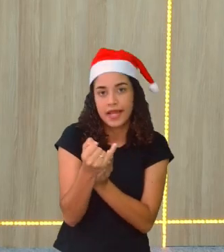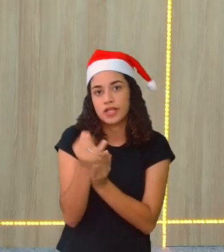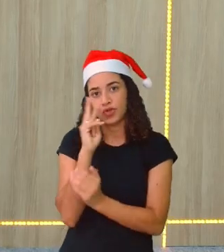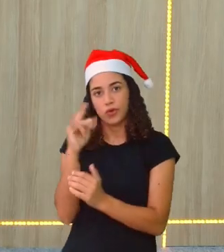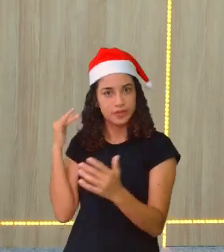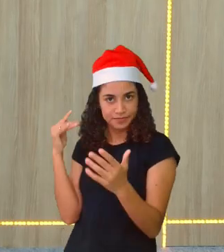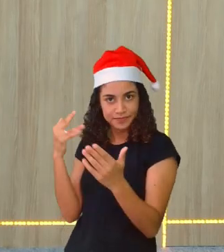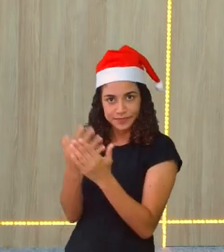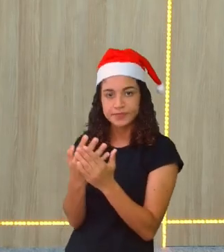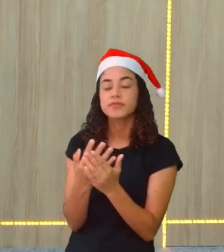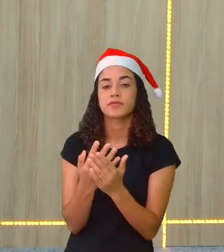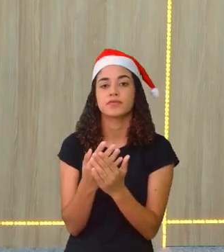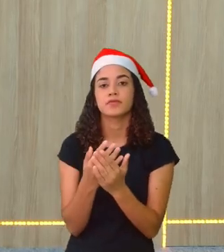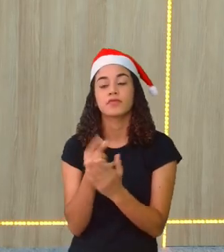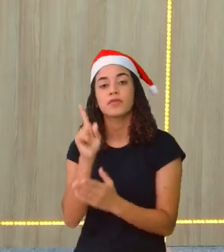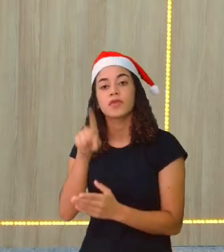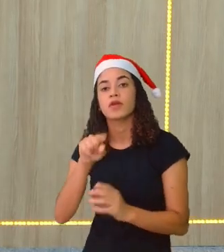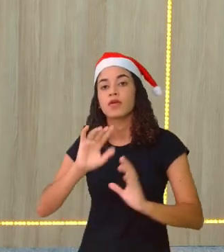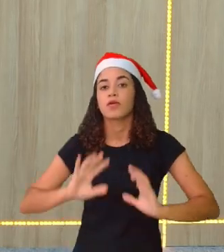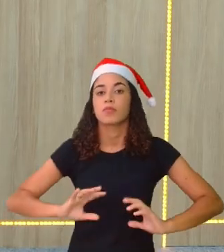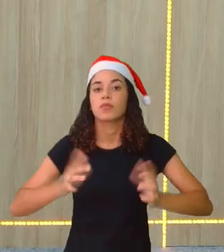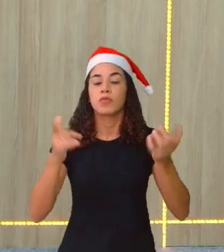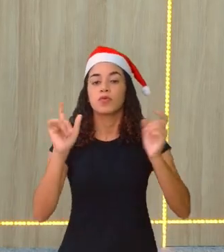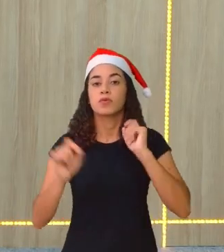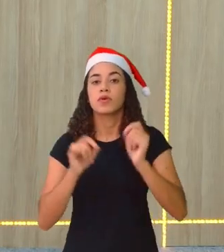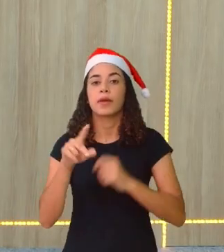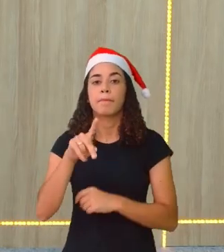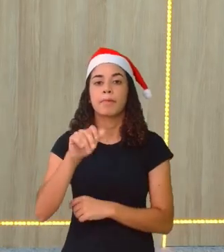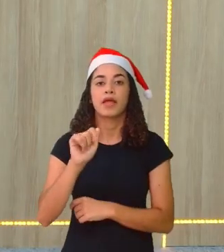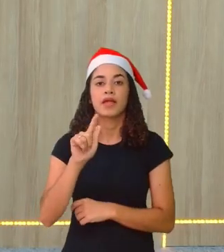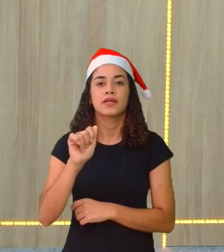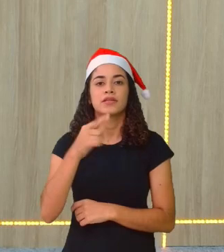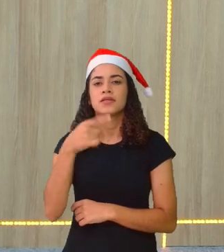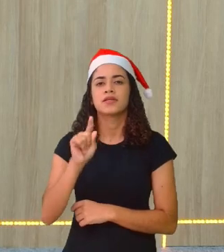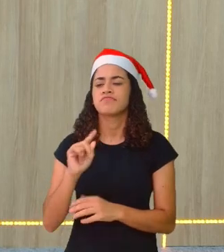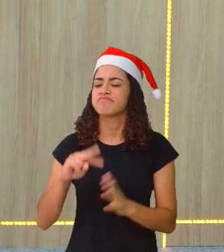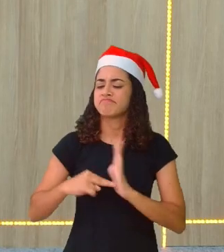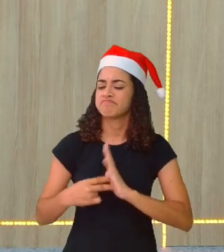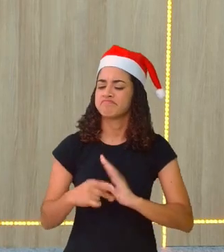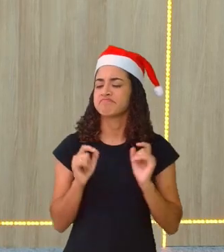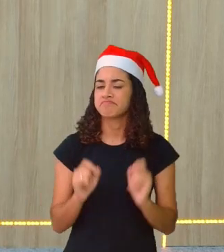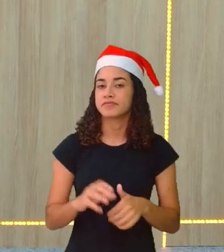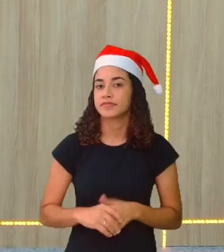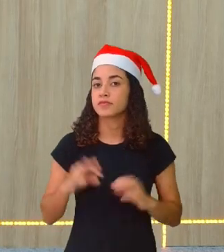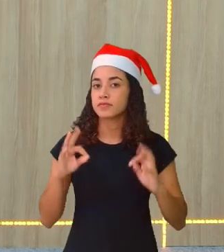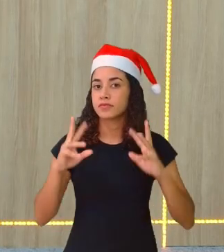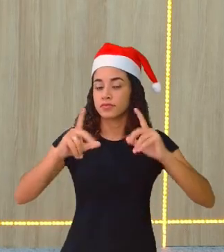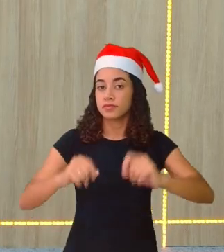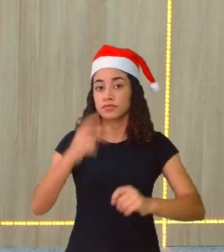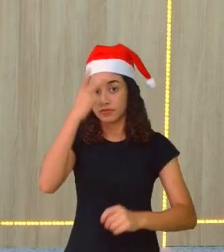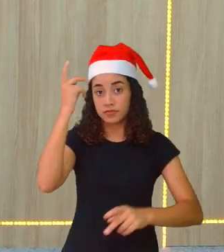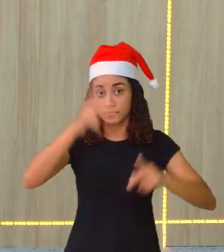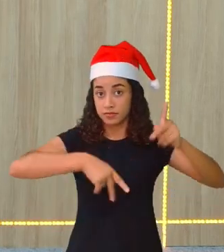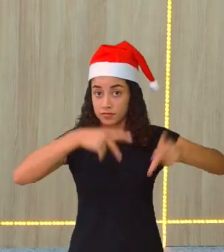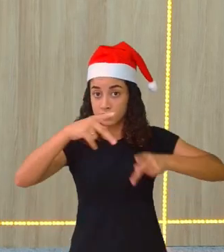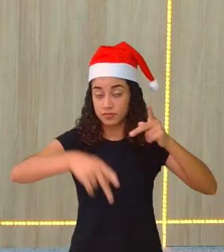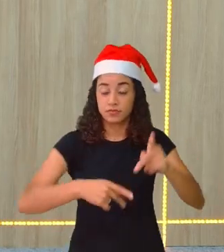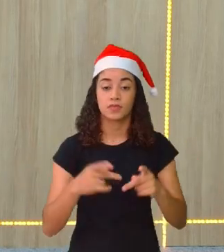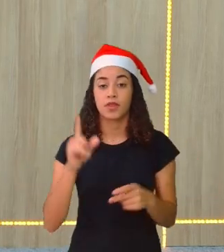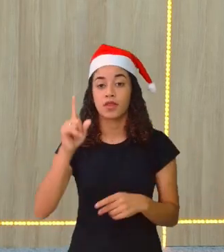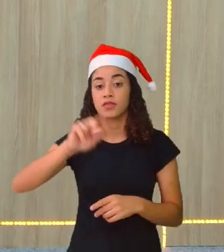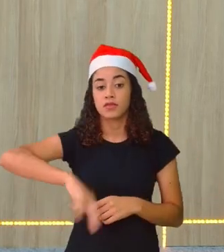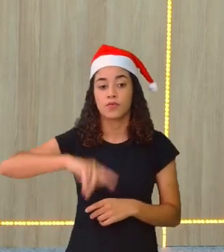historicamente, é um feriado de comemoração pagã. O que eram os pagãos, né? Eram todos aqueles povos considerados